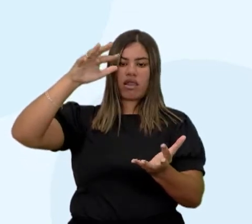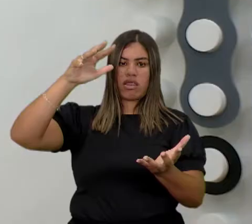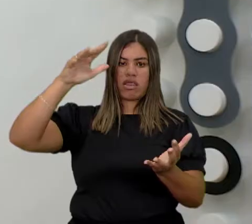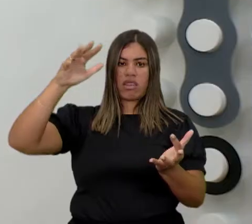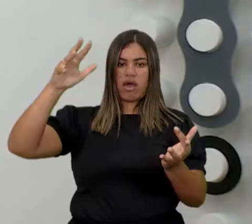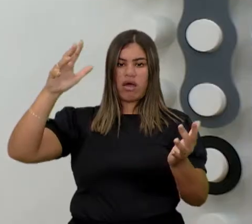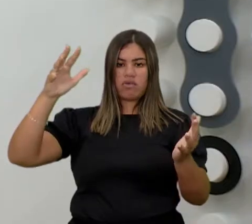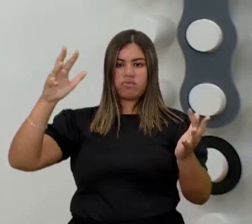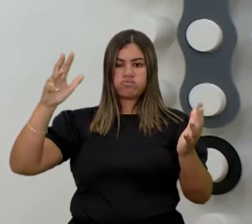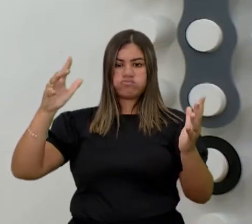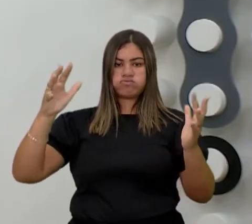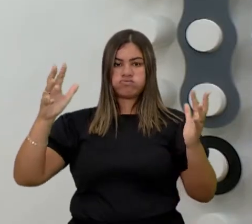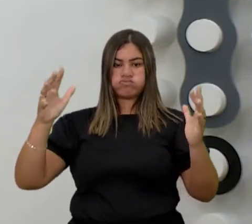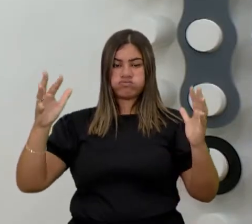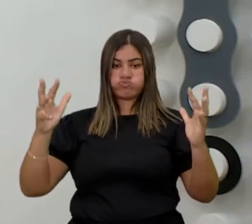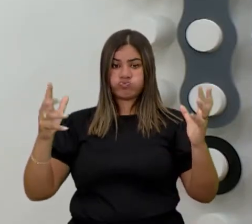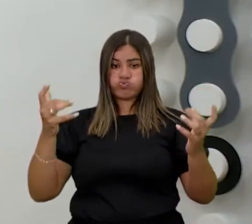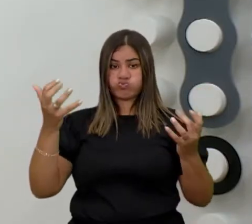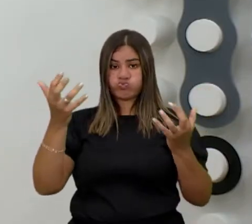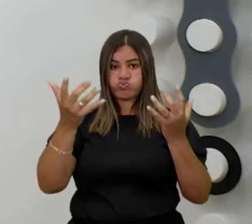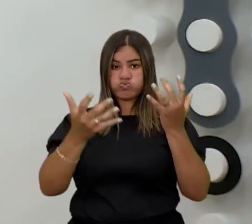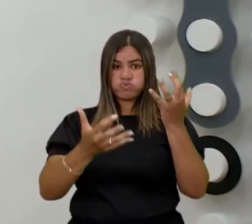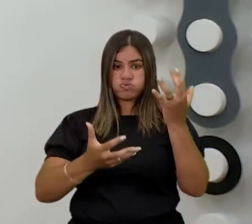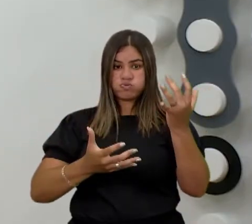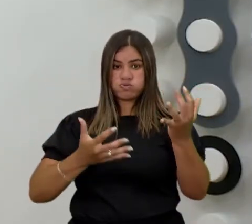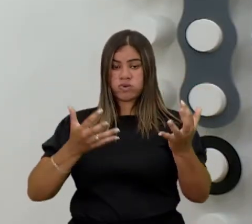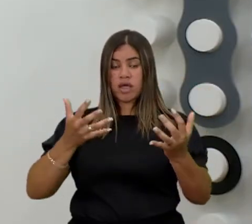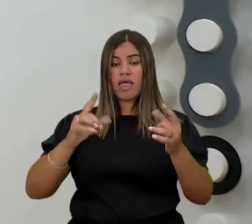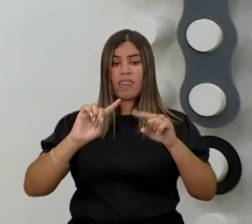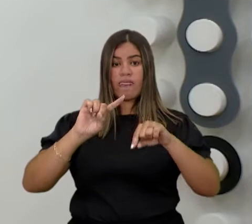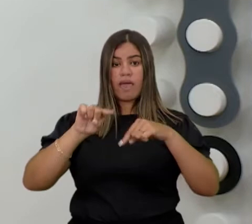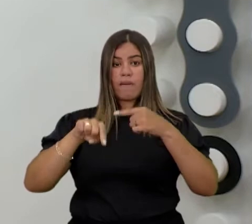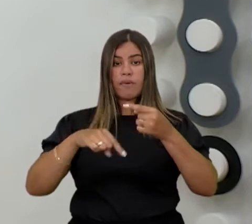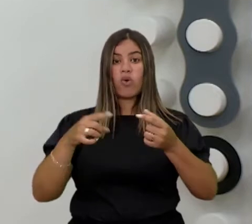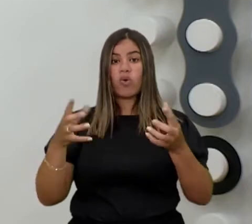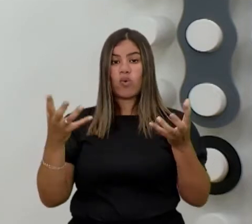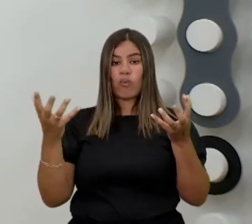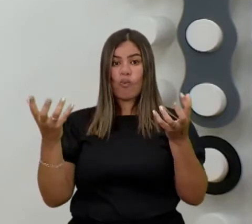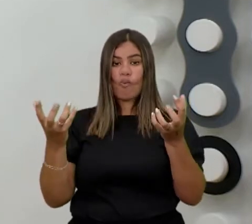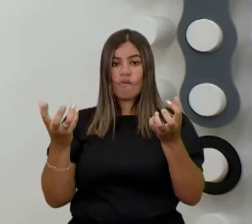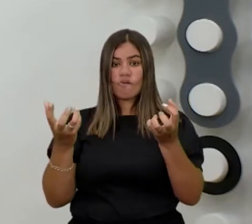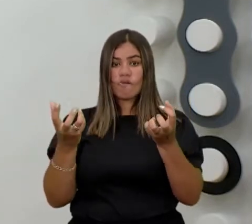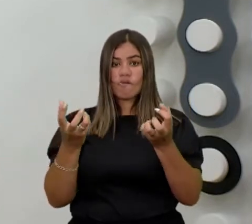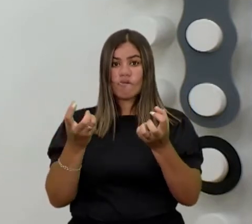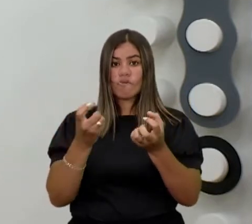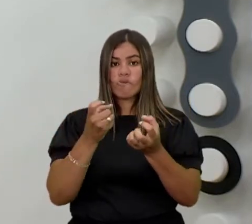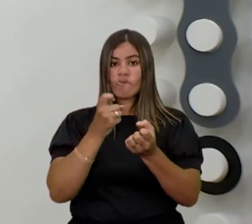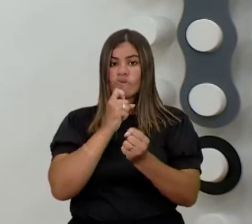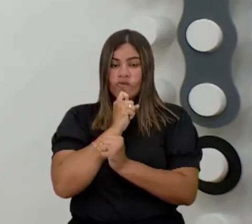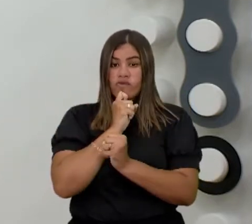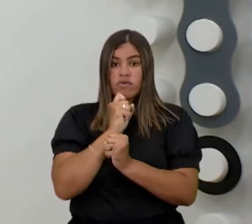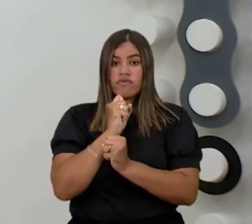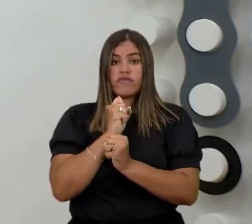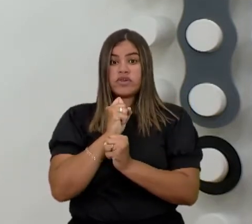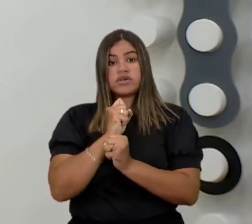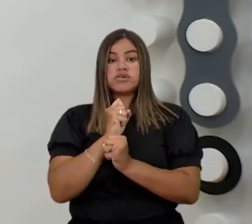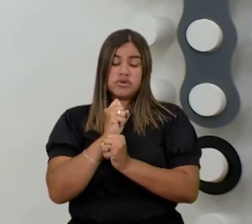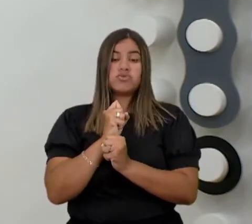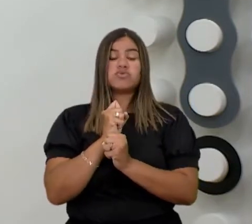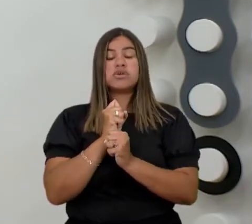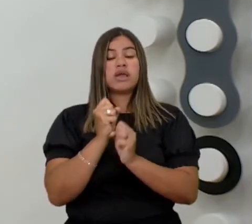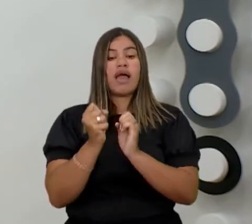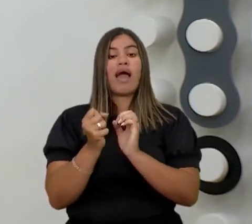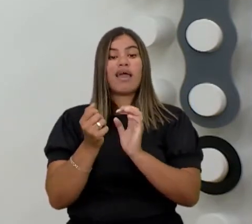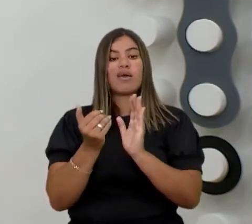interessante, resfriamento, como acontece com o nosso planeta, que é interessante retratar, né? E aí a formação da matéria. E